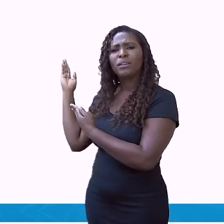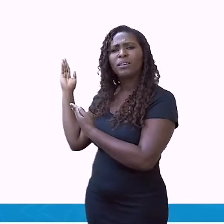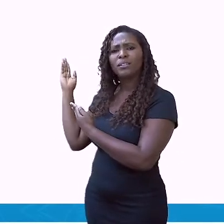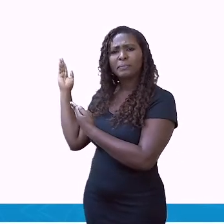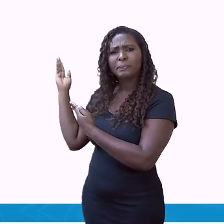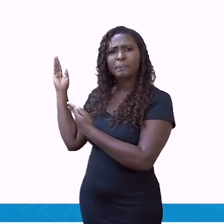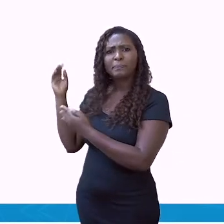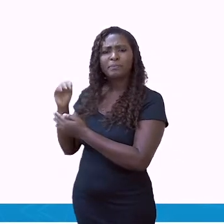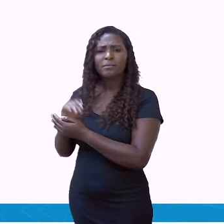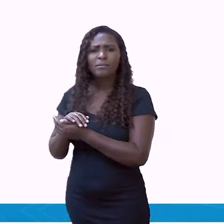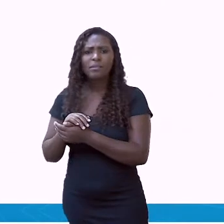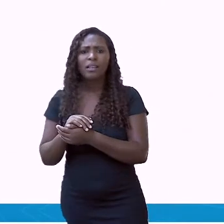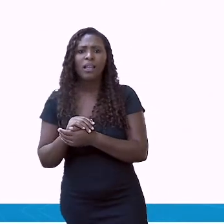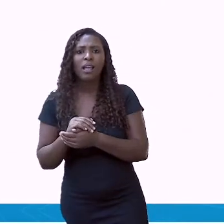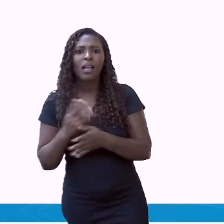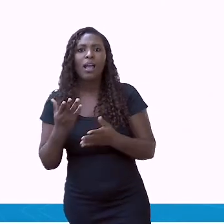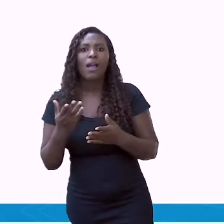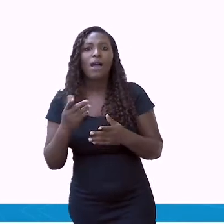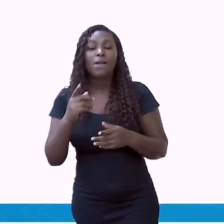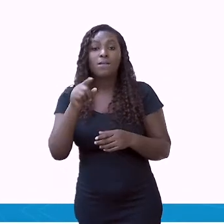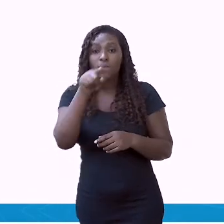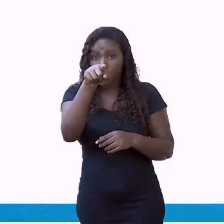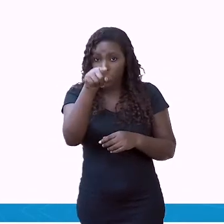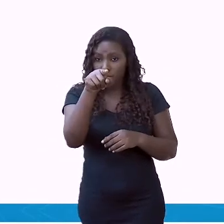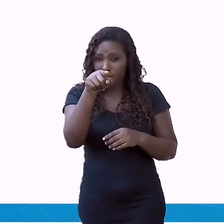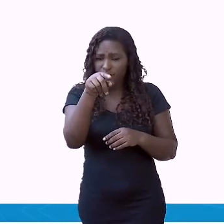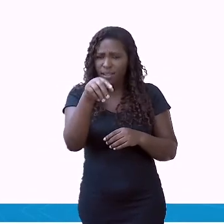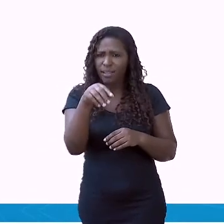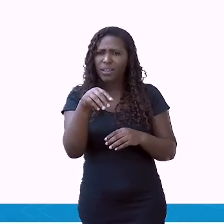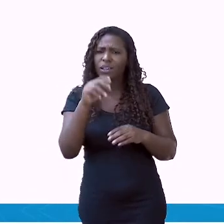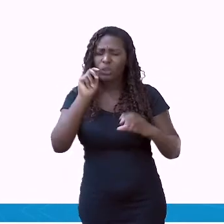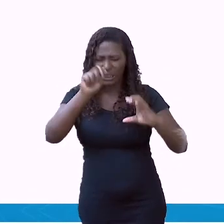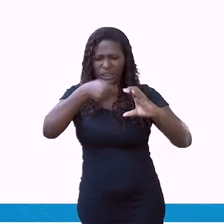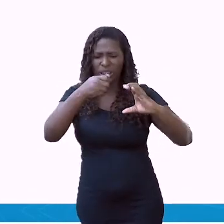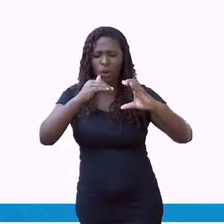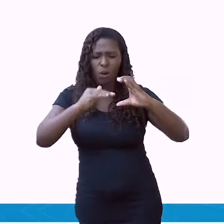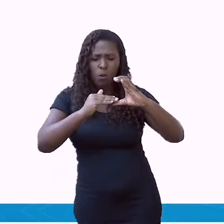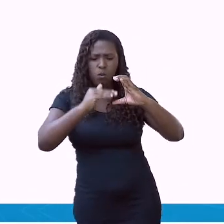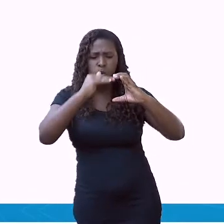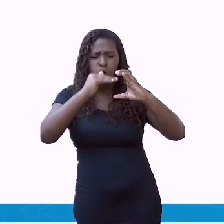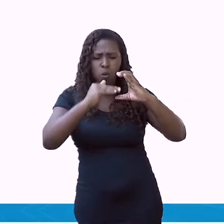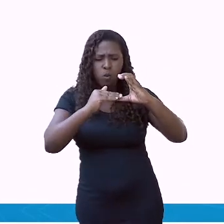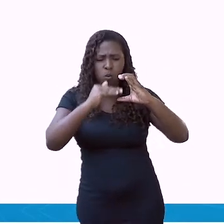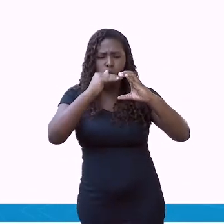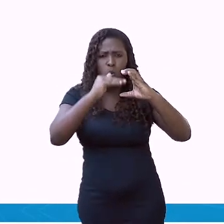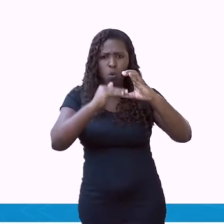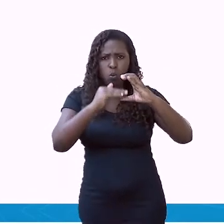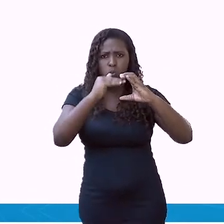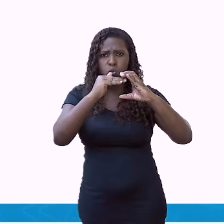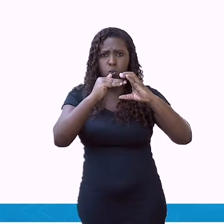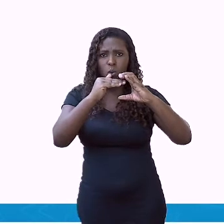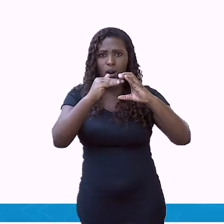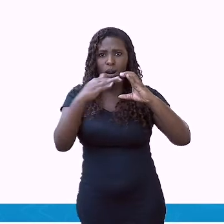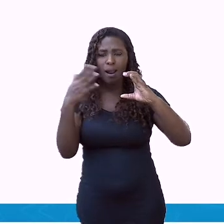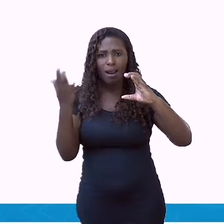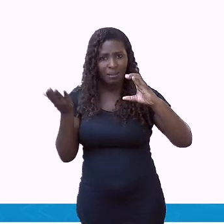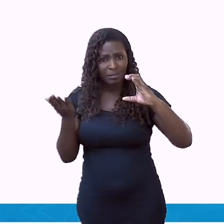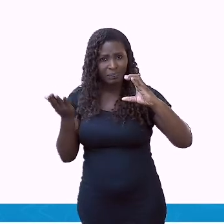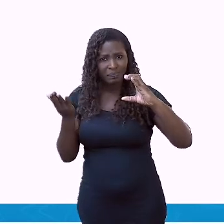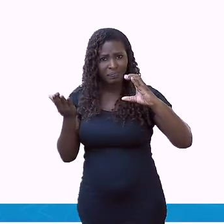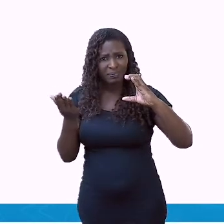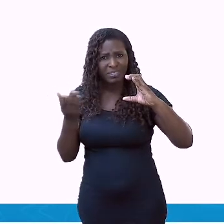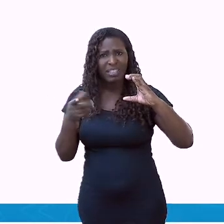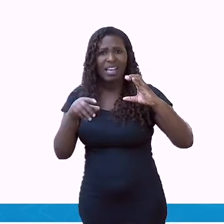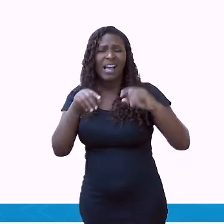Por quê? Você ouve muito falar do efeito estufa e às vezes de forma negativa. O efeito estufa é uma